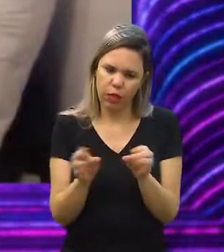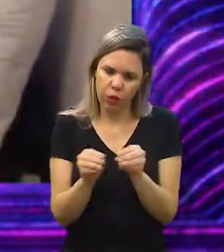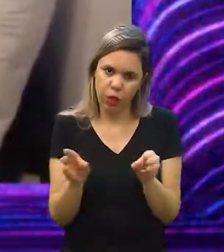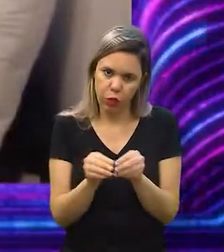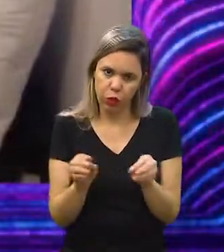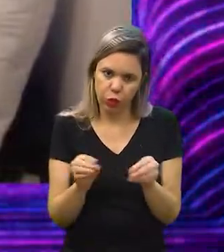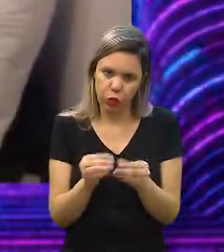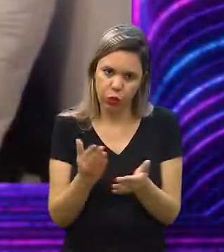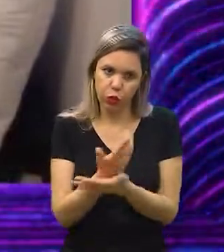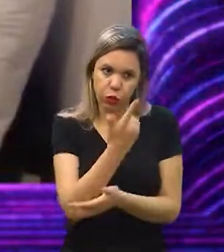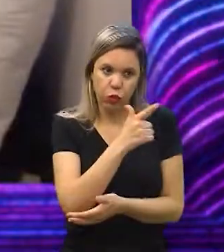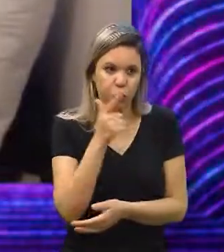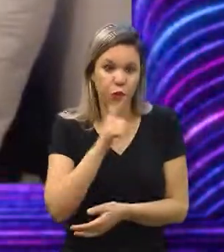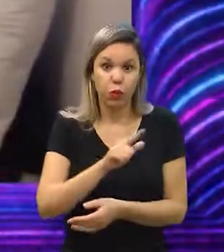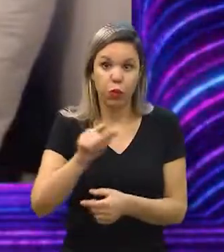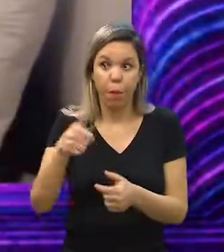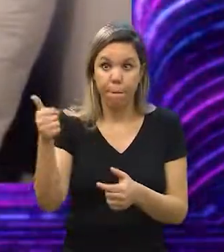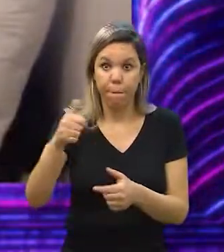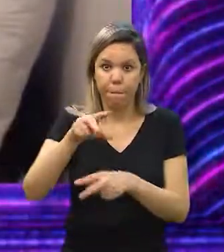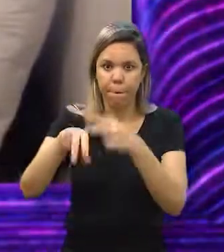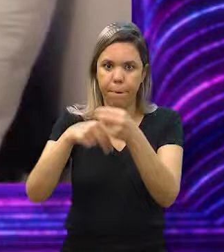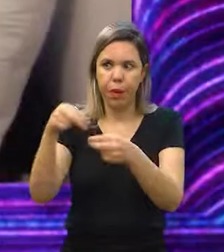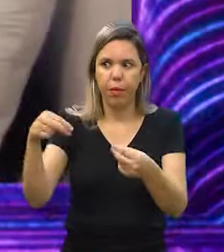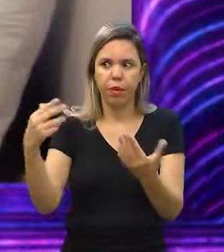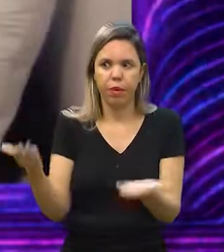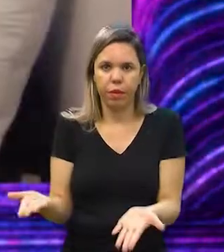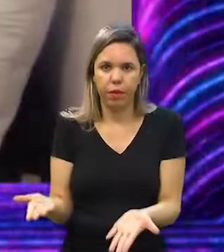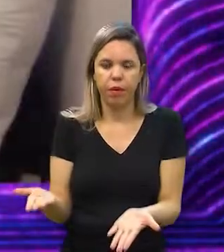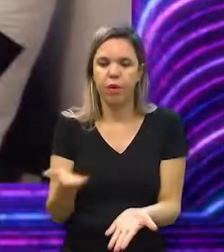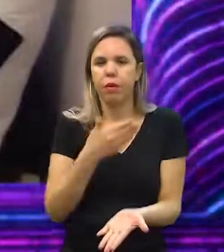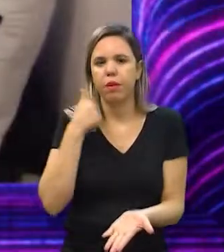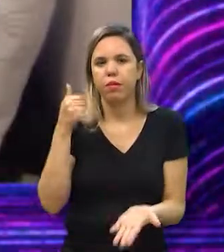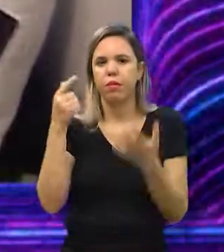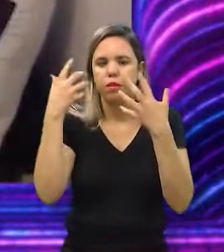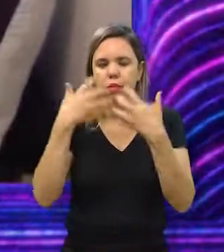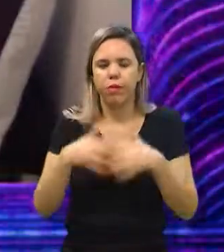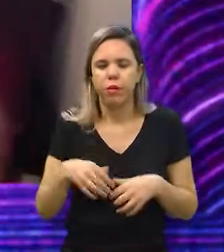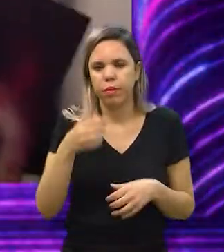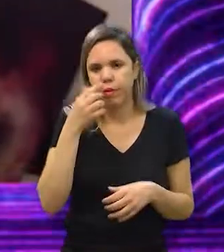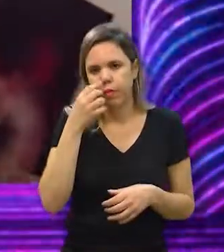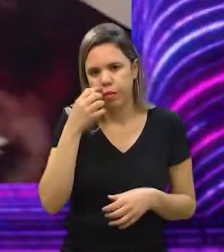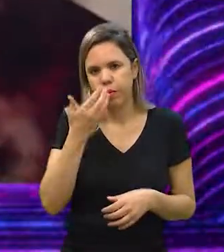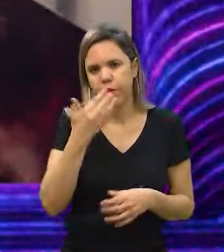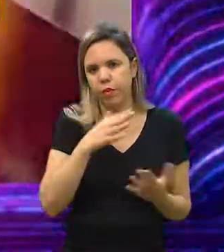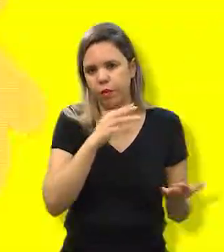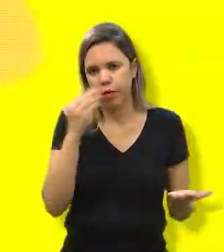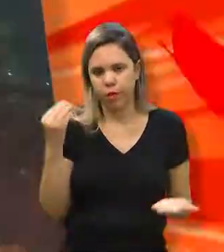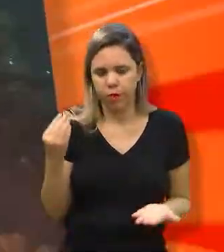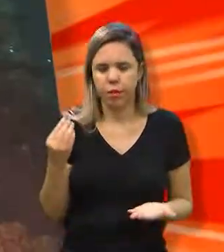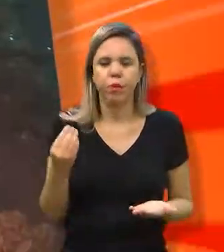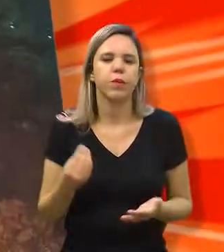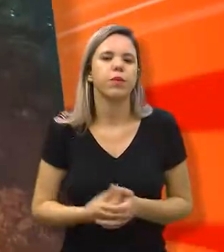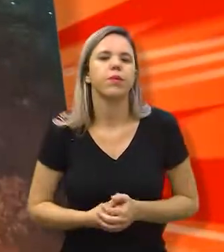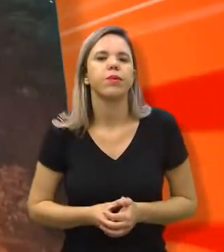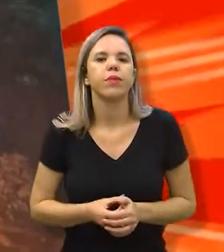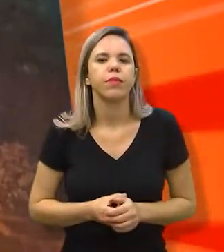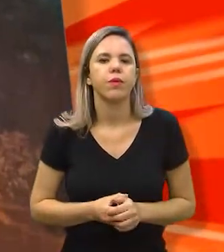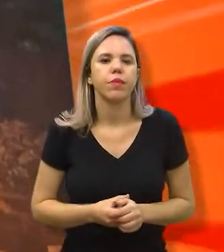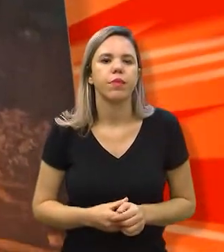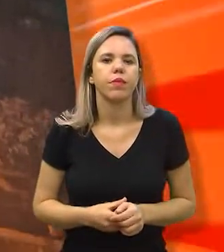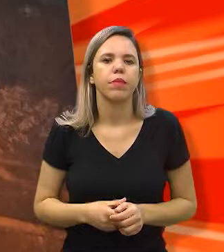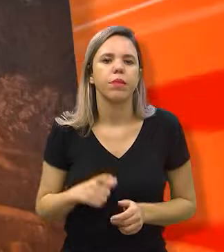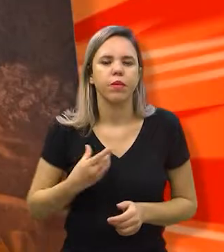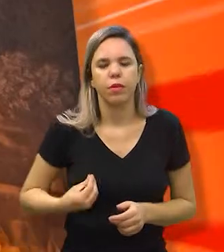Vikadas. E, por um acaso, ele ganhou o primeiro prêmio dele. Então, Pense Melhor de Pensar, tem o prêmio Infanto Juvenil, o melhor Infanto